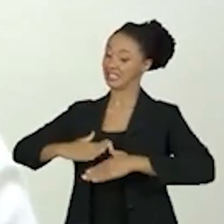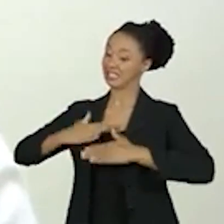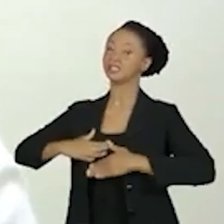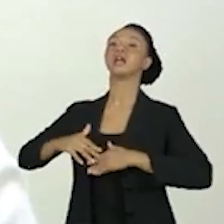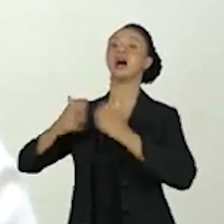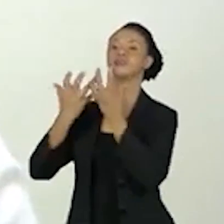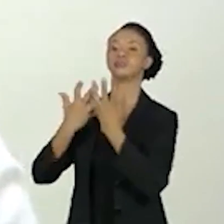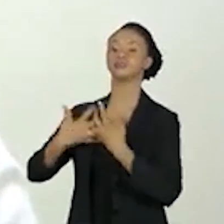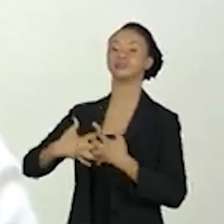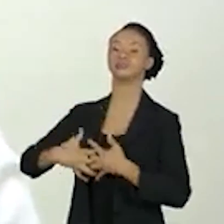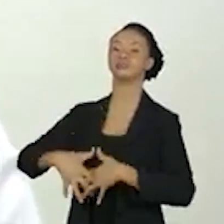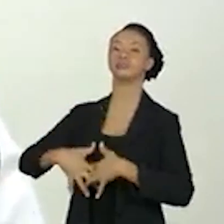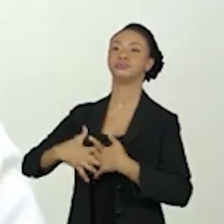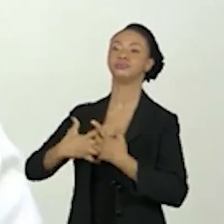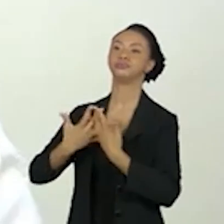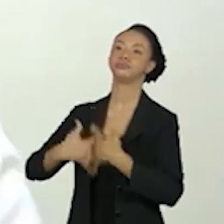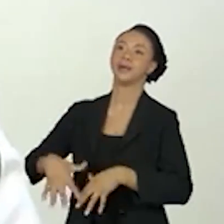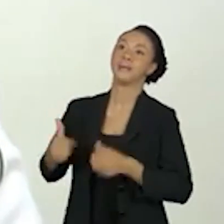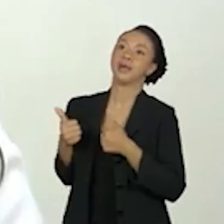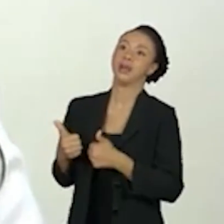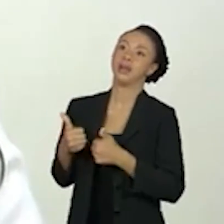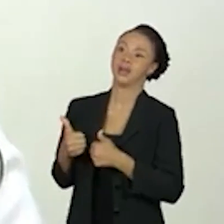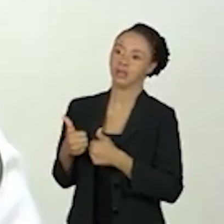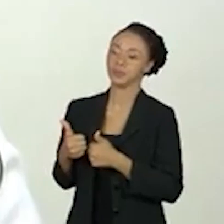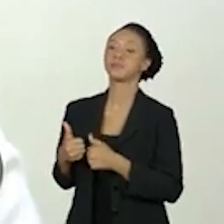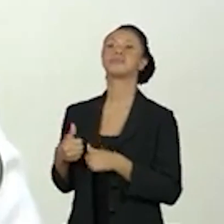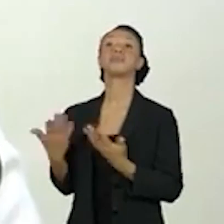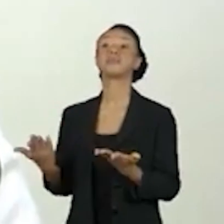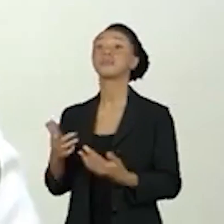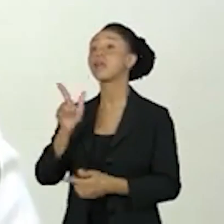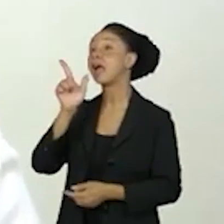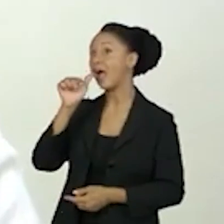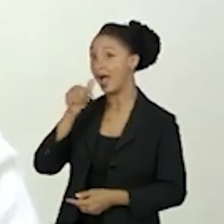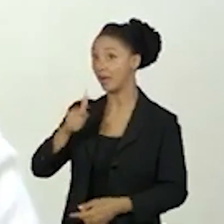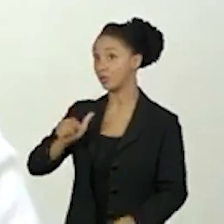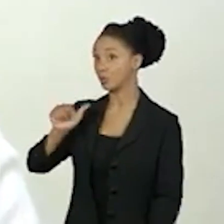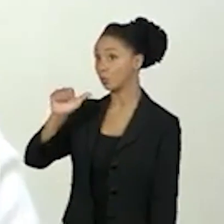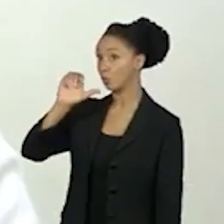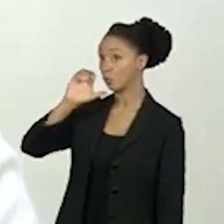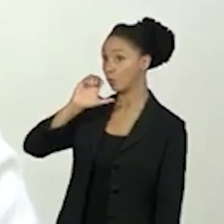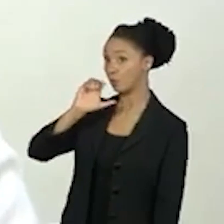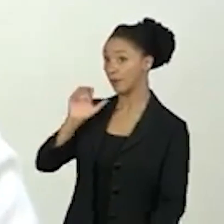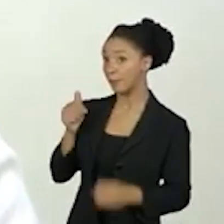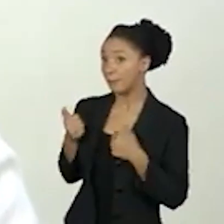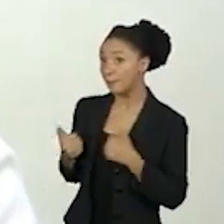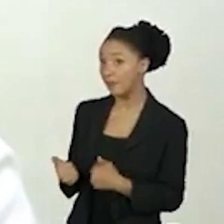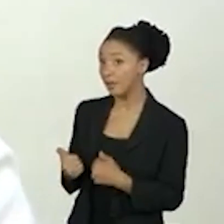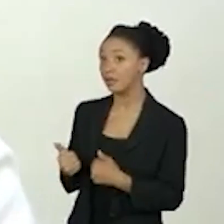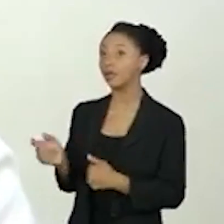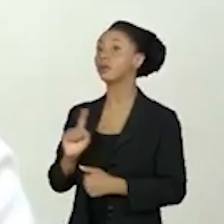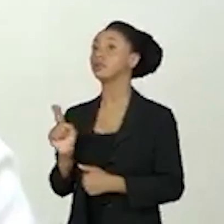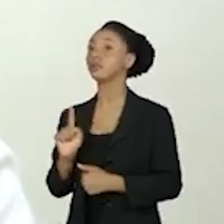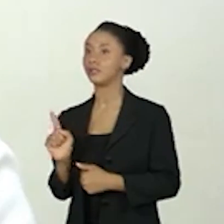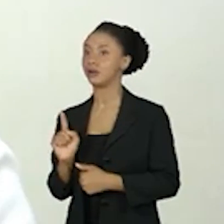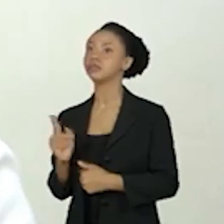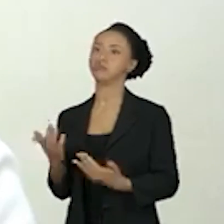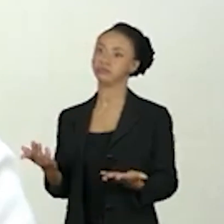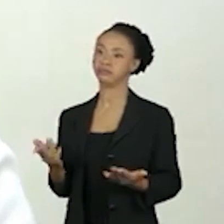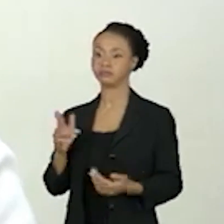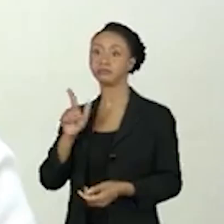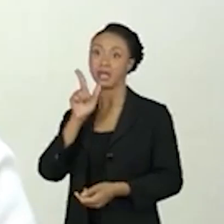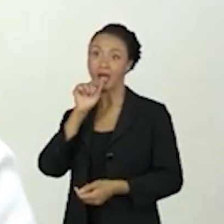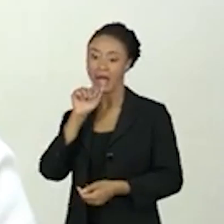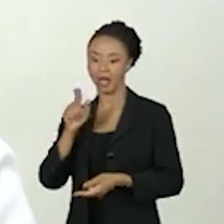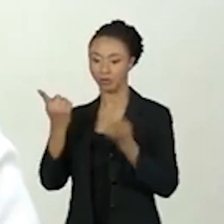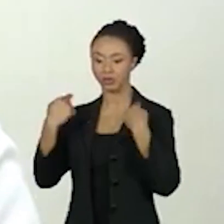estar em bom funcionamento. Como é que está a sua ingestão de água, né? A gente está falando da alimentação, mas a gente tem que pensar na